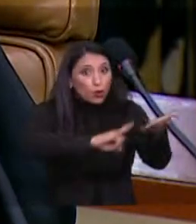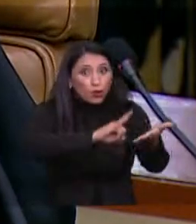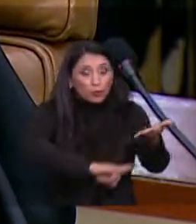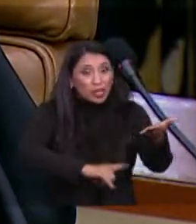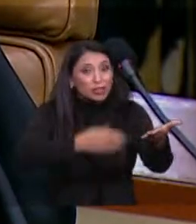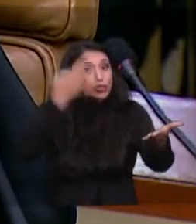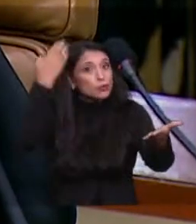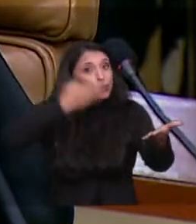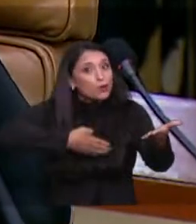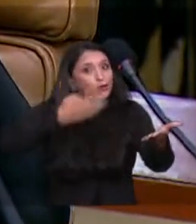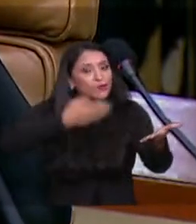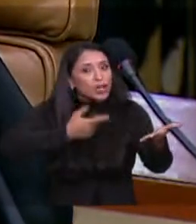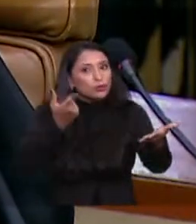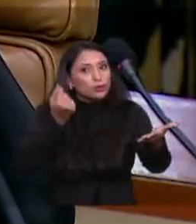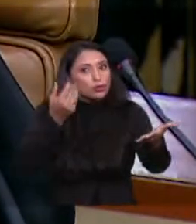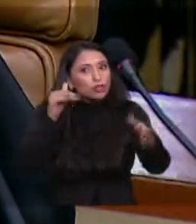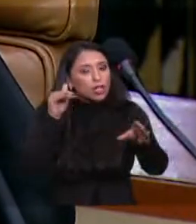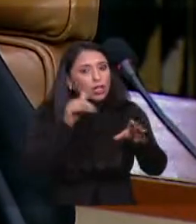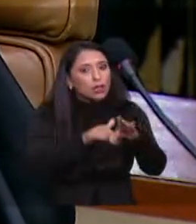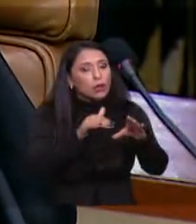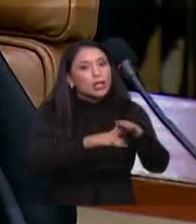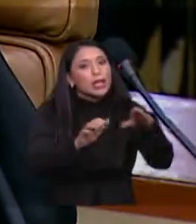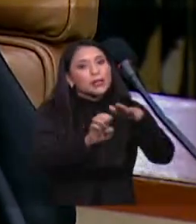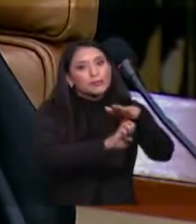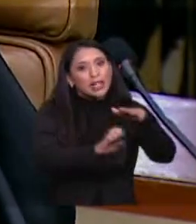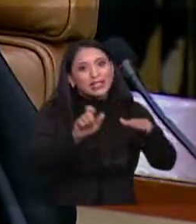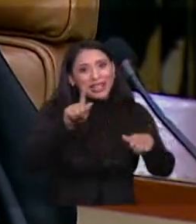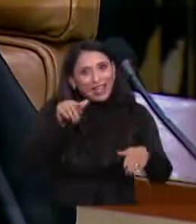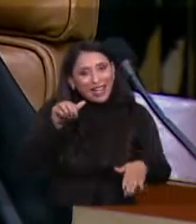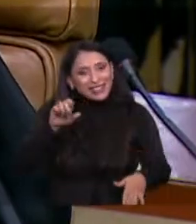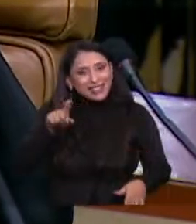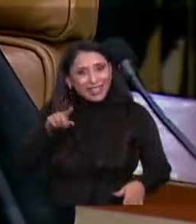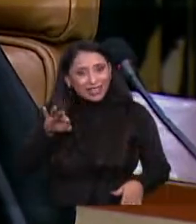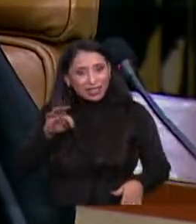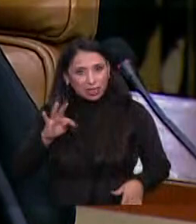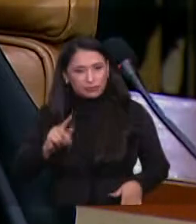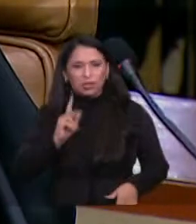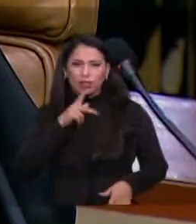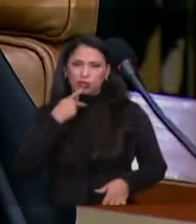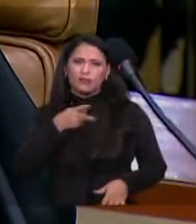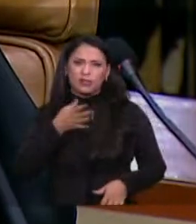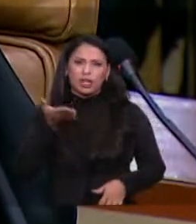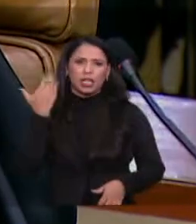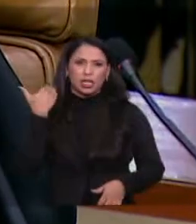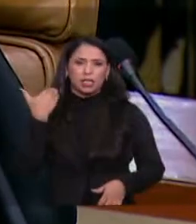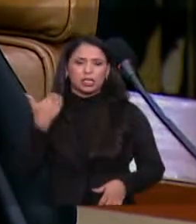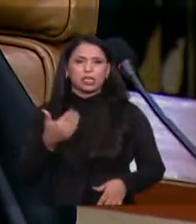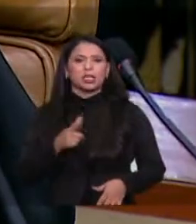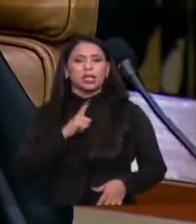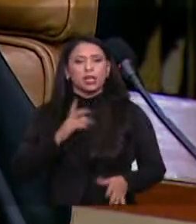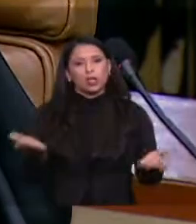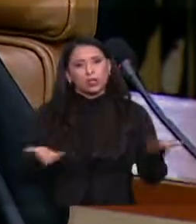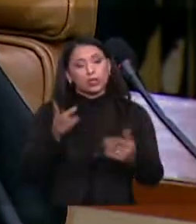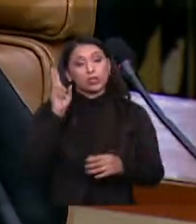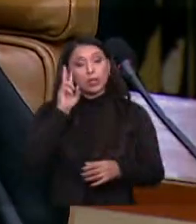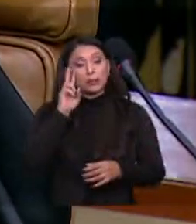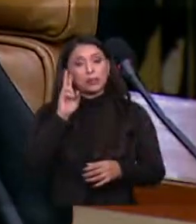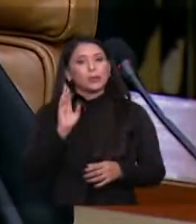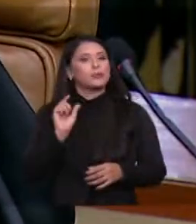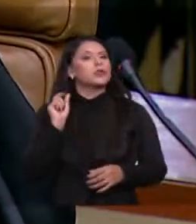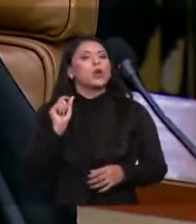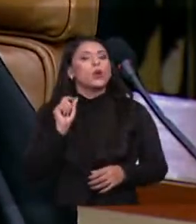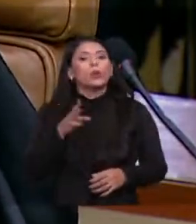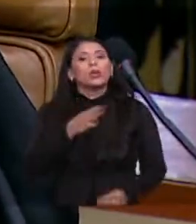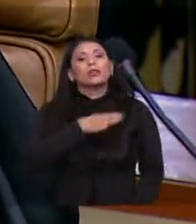em favor da Gazeta de Alagoas que já mencionei no voto e hoje aqui brevemente rememorei o que